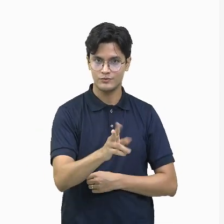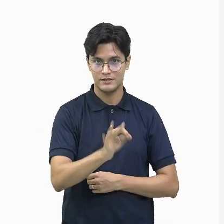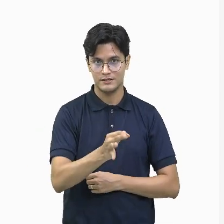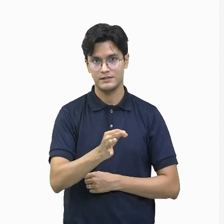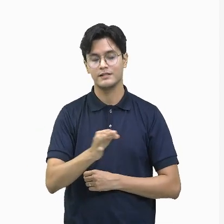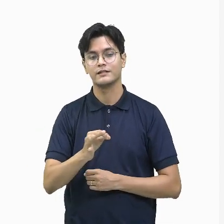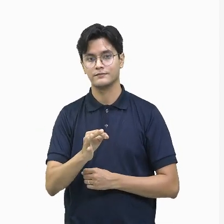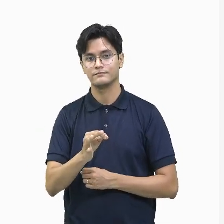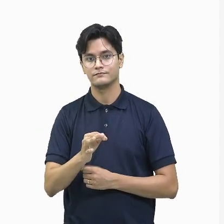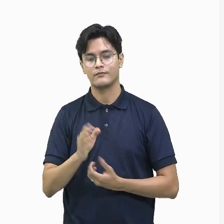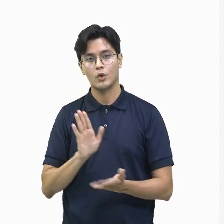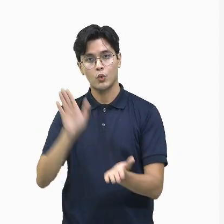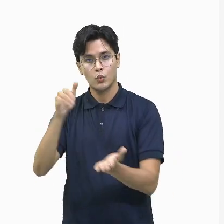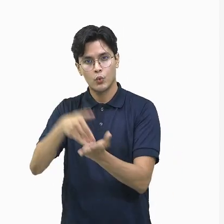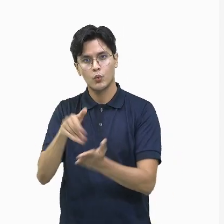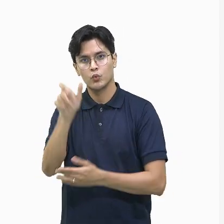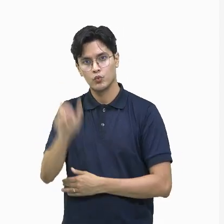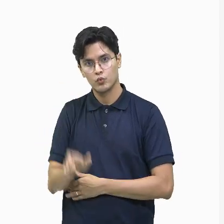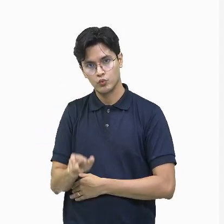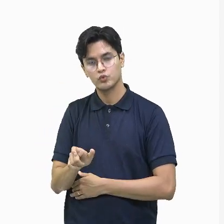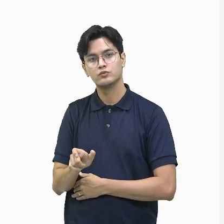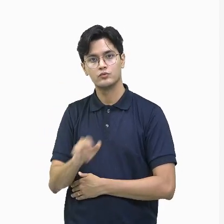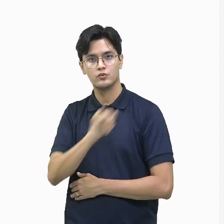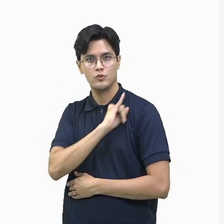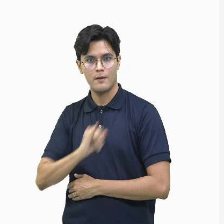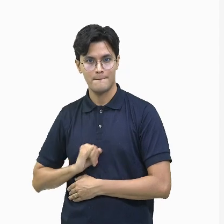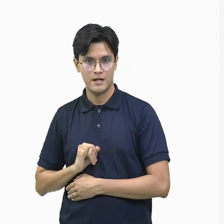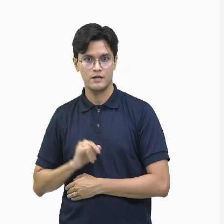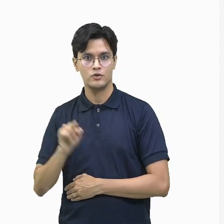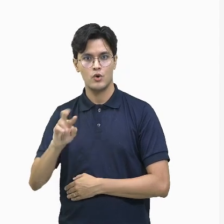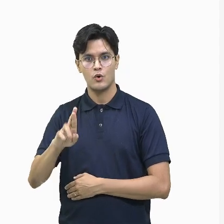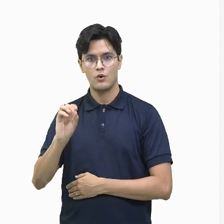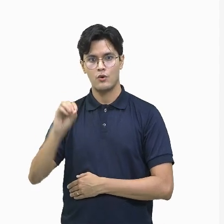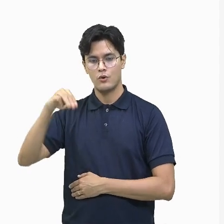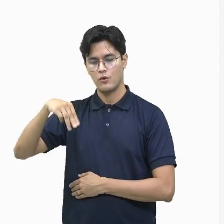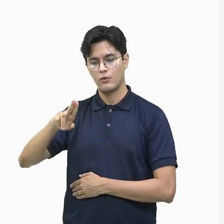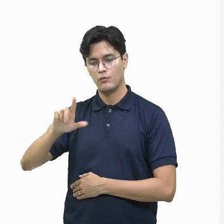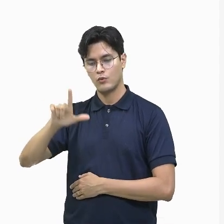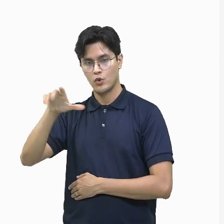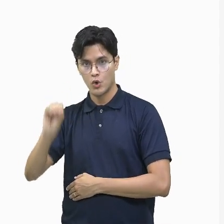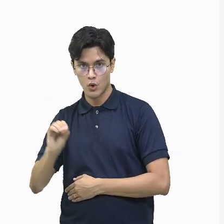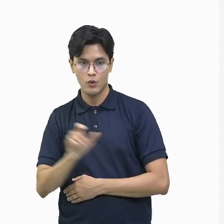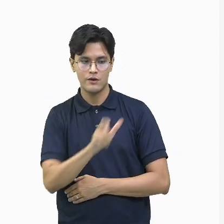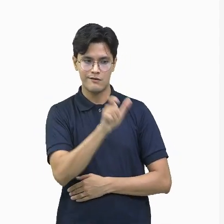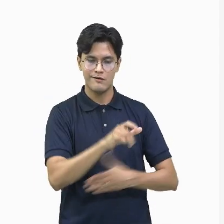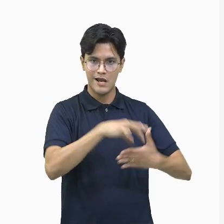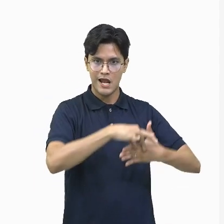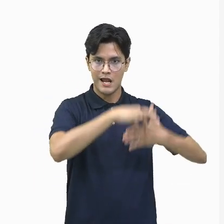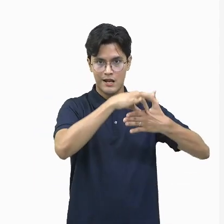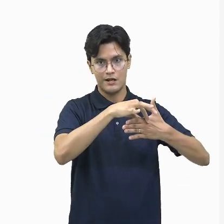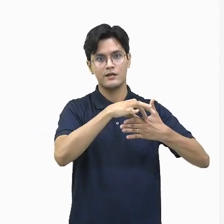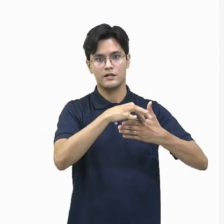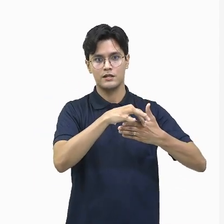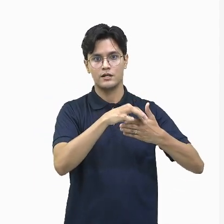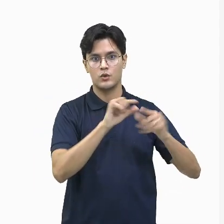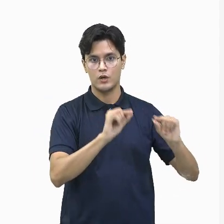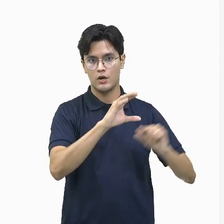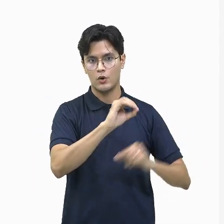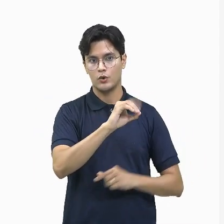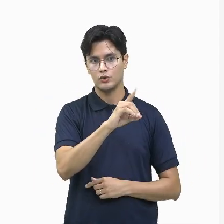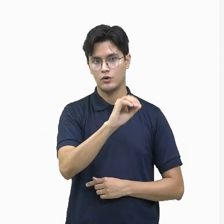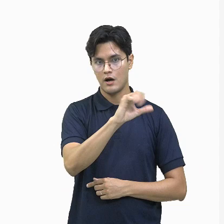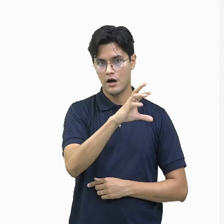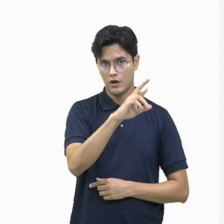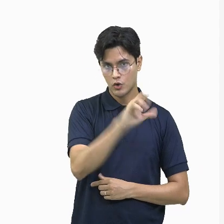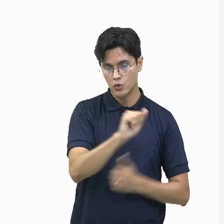do Ocidente, Rômulo Augusto, foi deposto pelo líder germânico Odoacro, né,